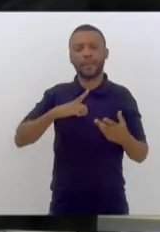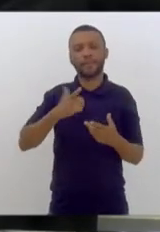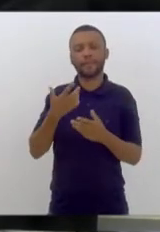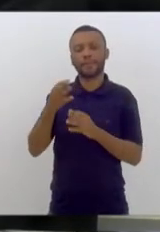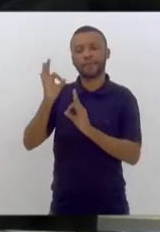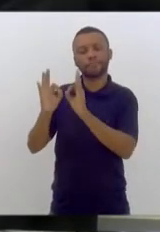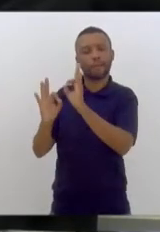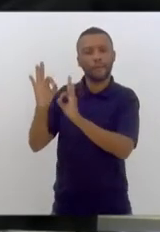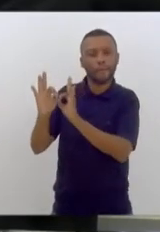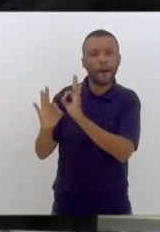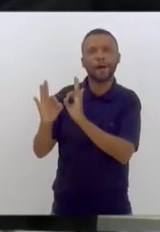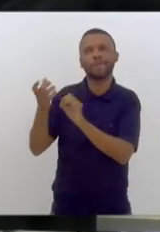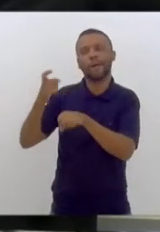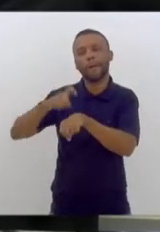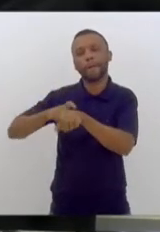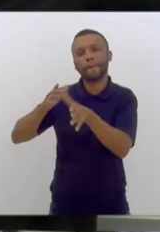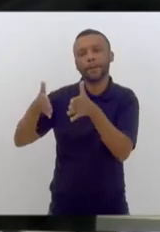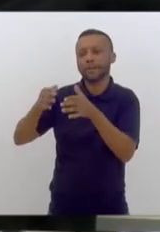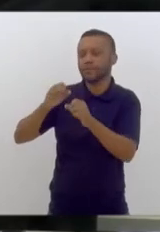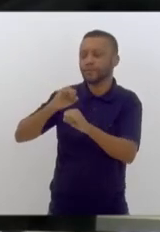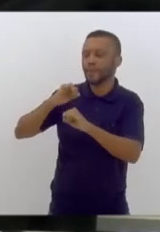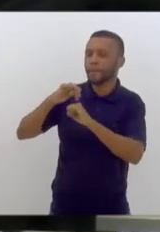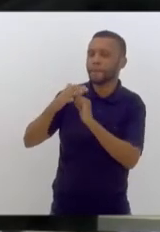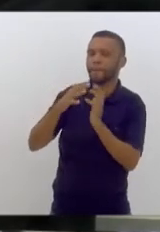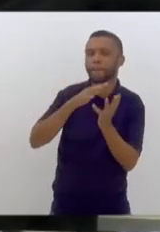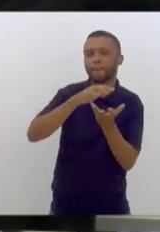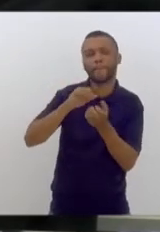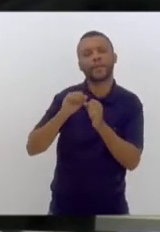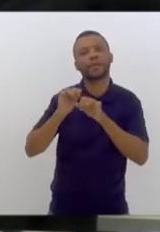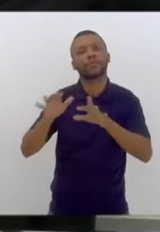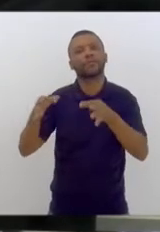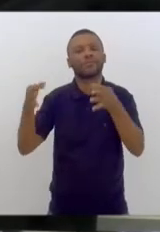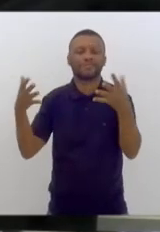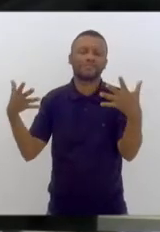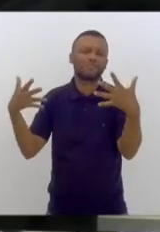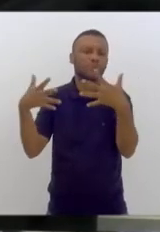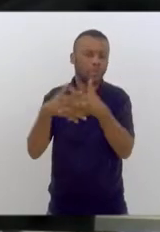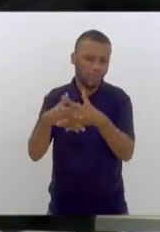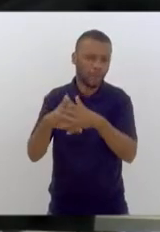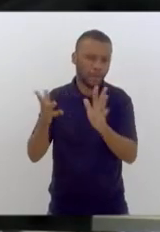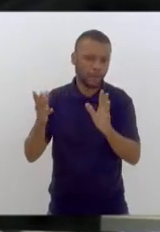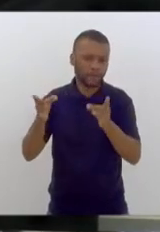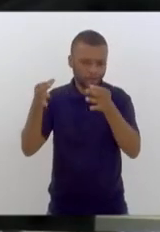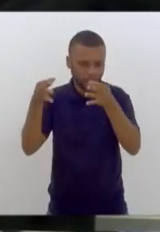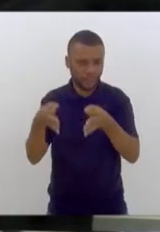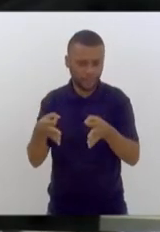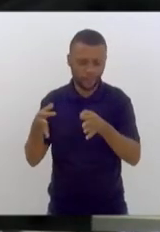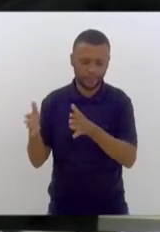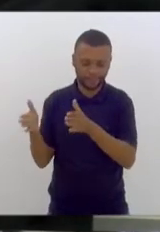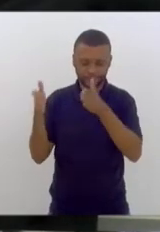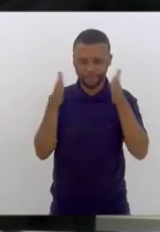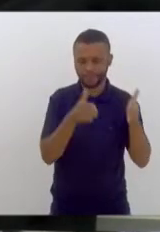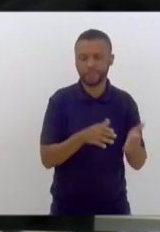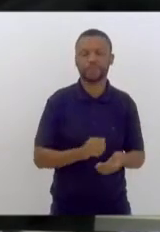elaboração. Foi um período de pandemia, um período realmente complicado. Agora,